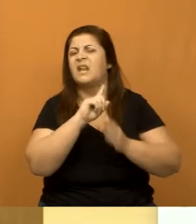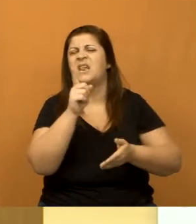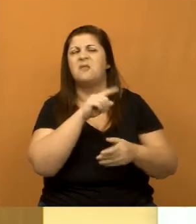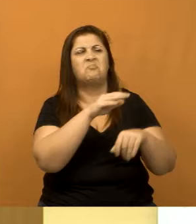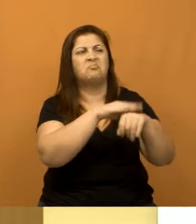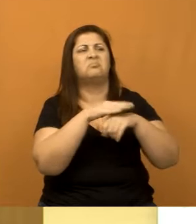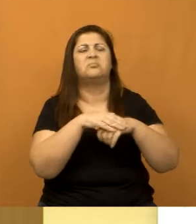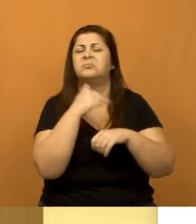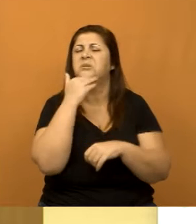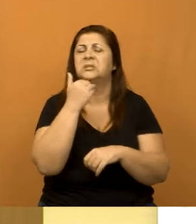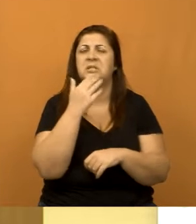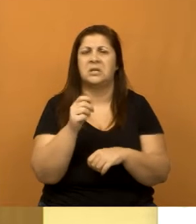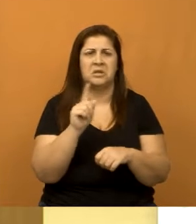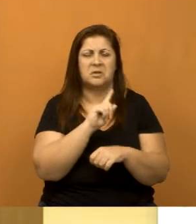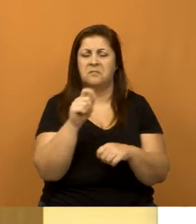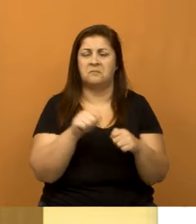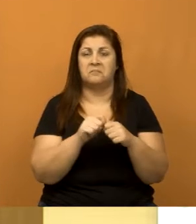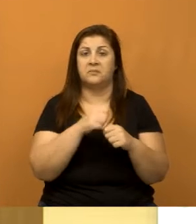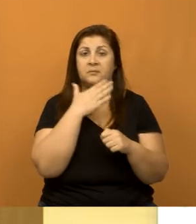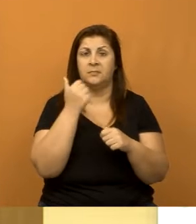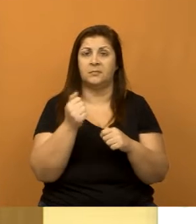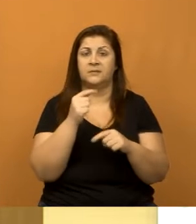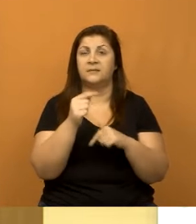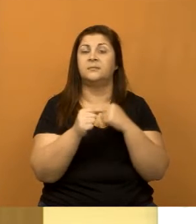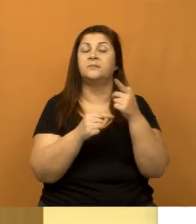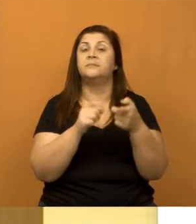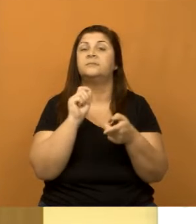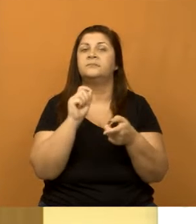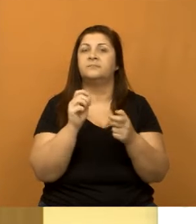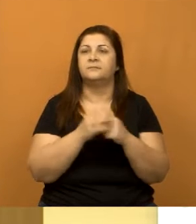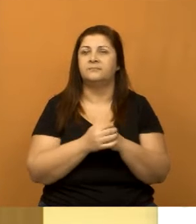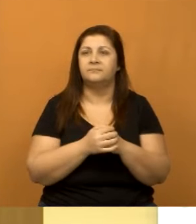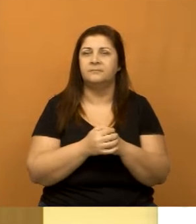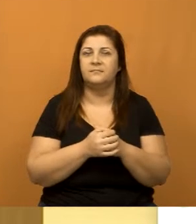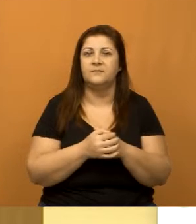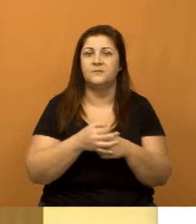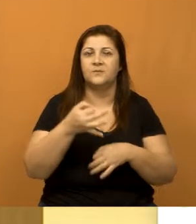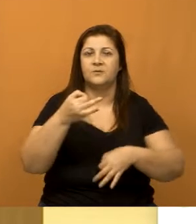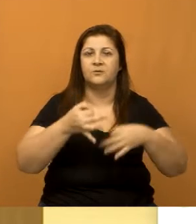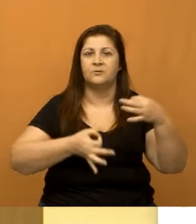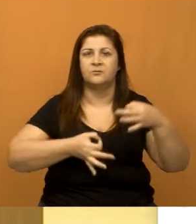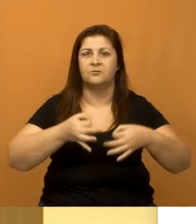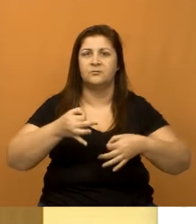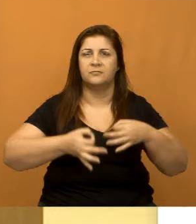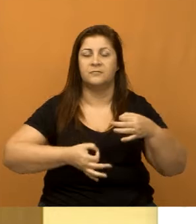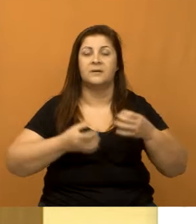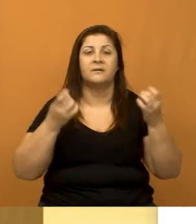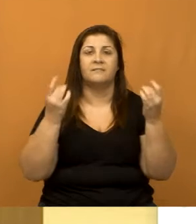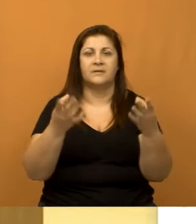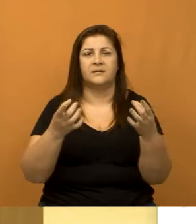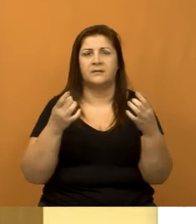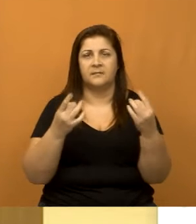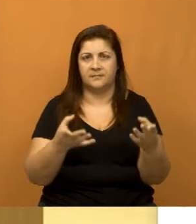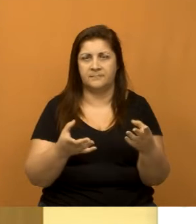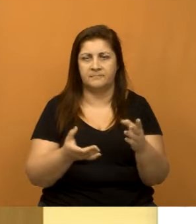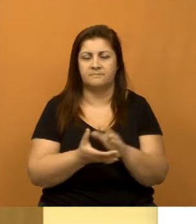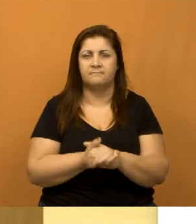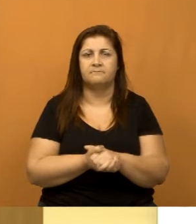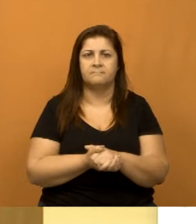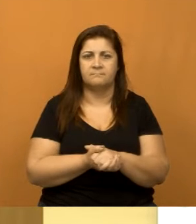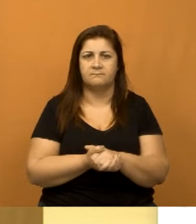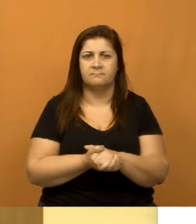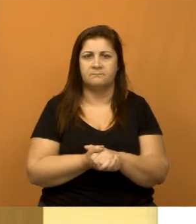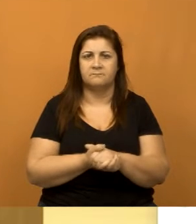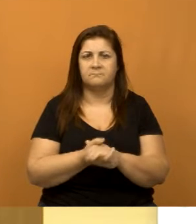vamos melhorar o serviço, porque daí depois justifica o quê, Paulinho? Justifica a privatização do serviço. Parece que é esse caminho